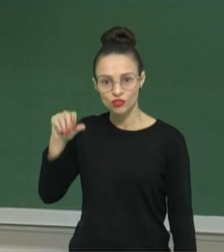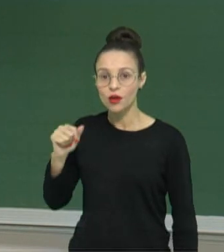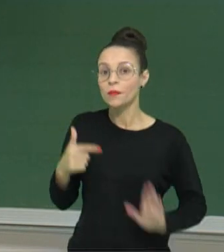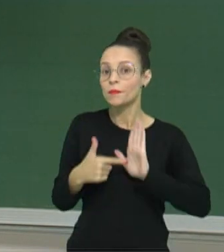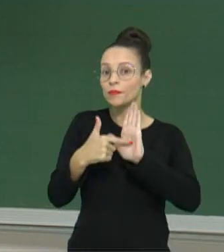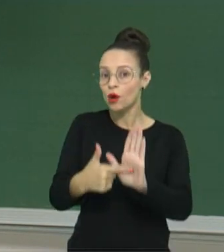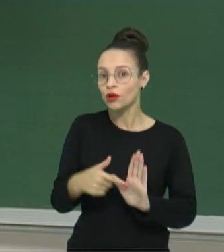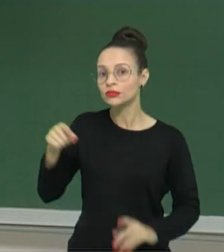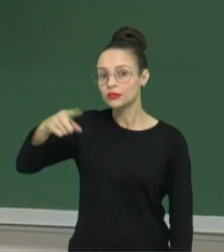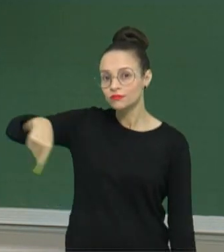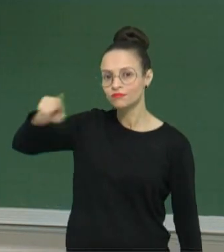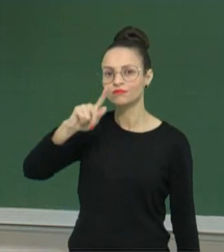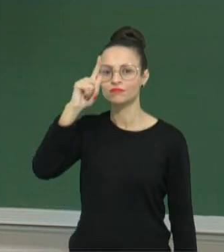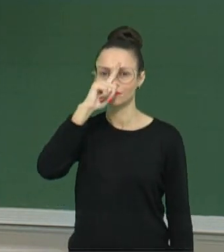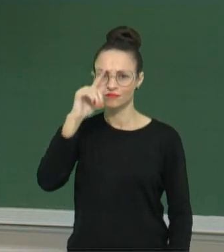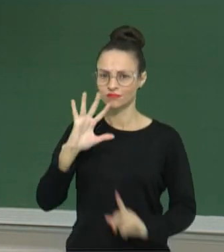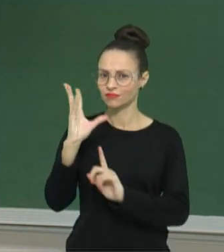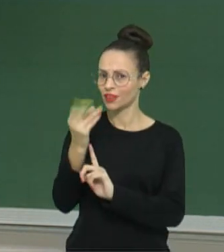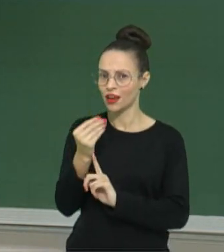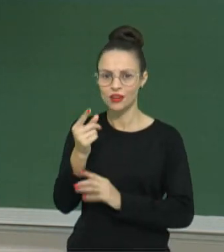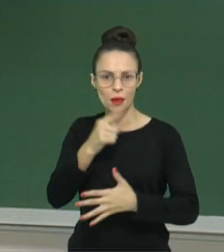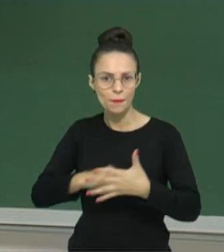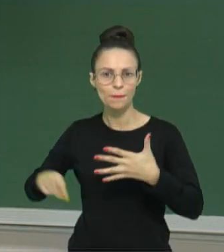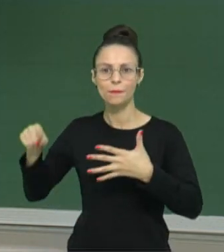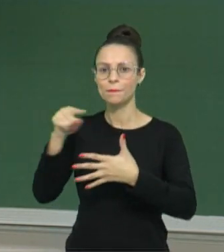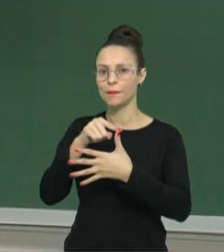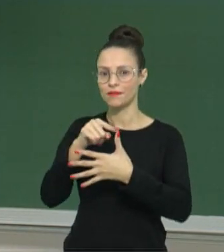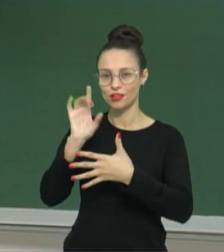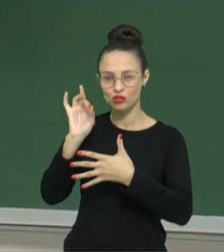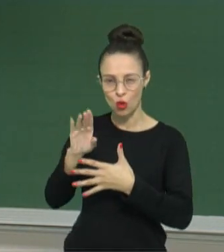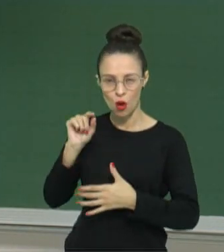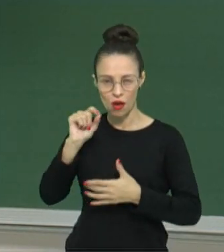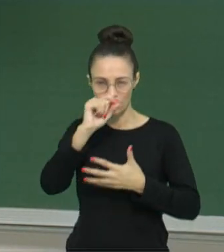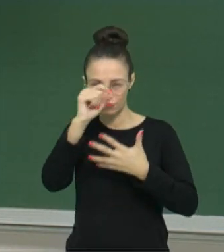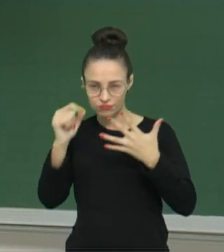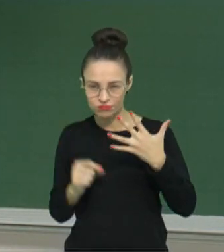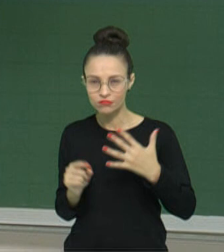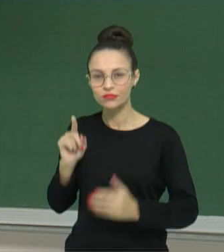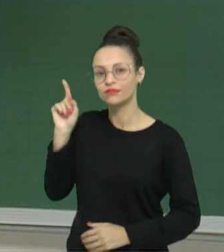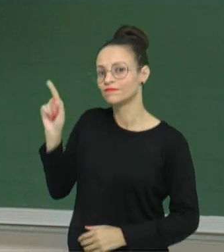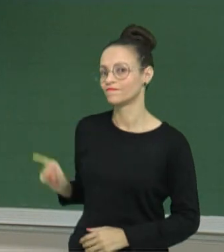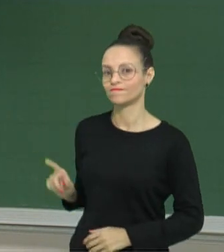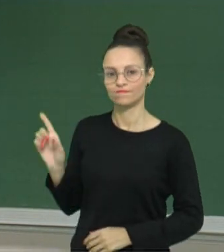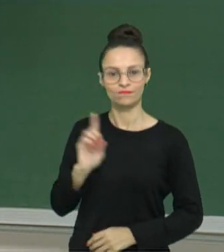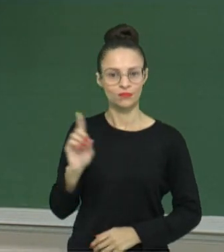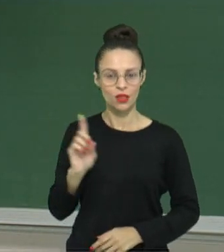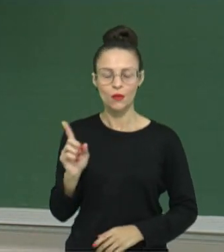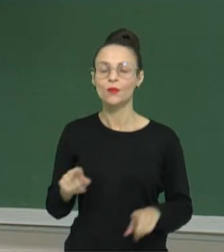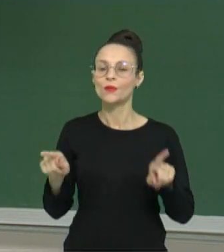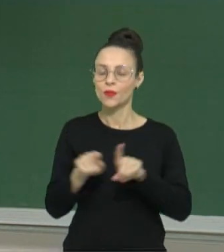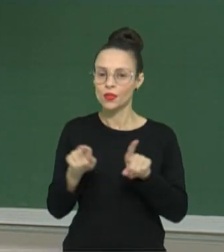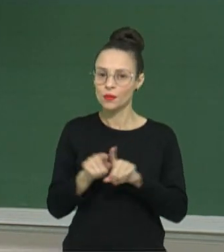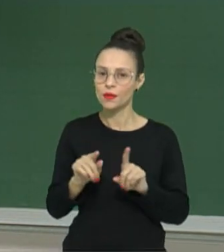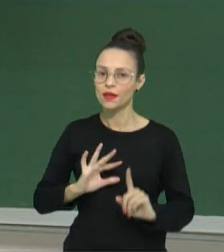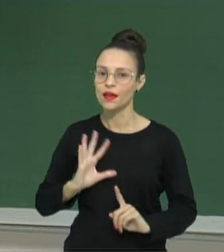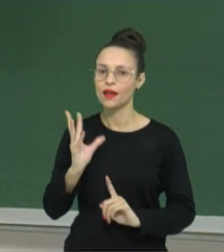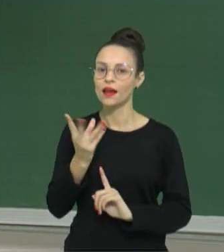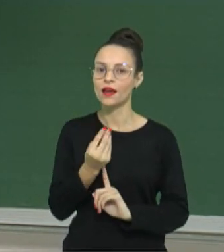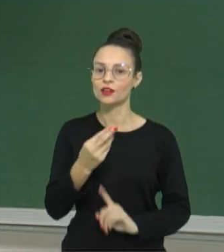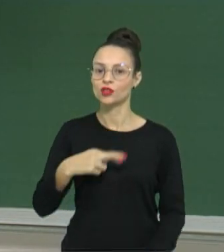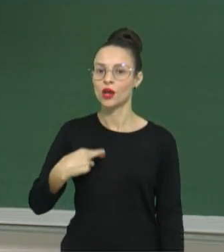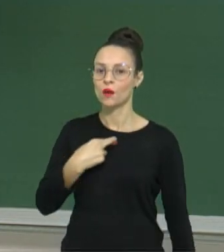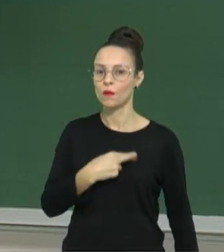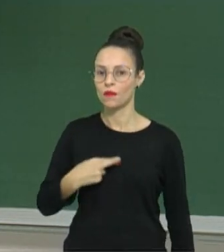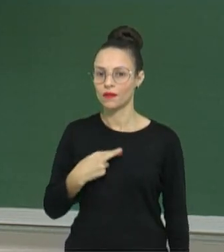gregos, em sua arte, não privilegiaram apenas estes aspectos, né? E a arte romântica, que